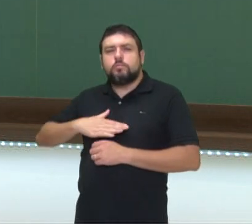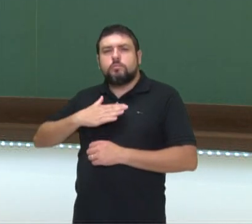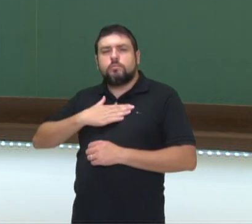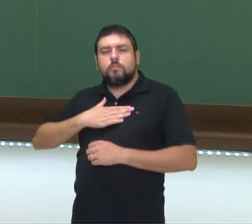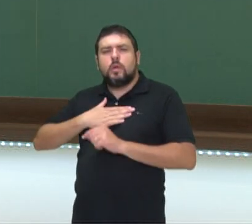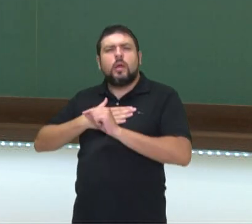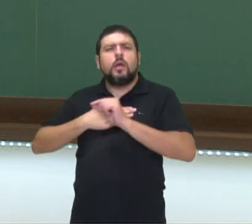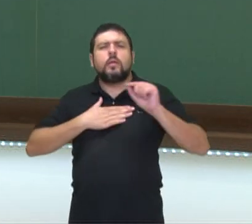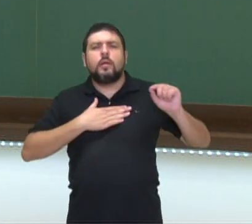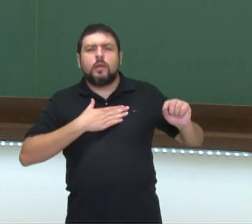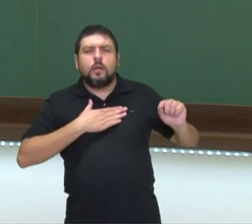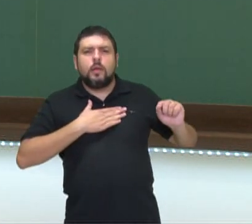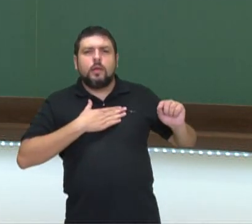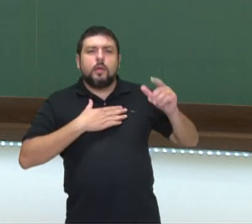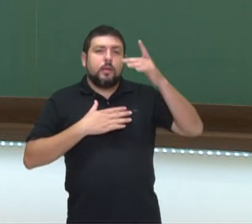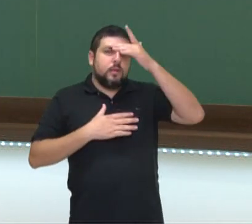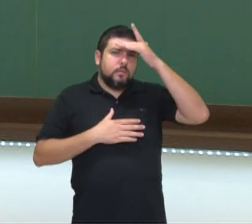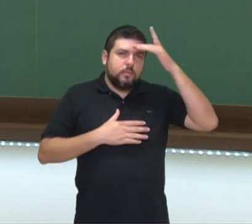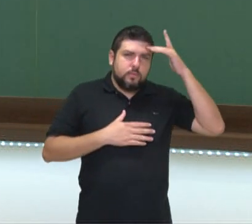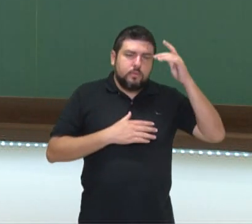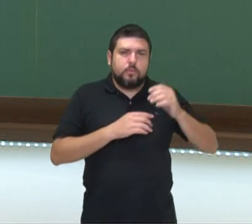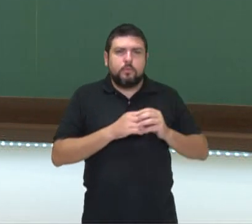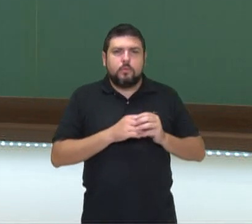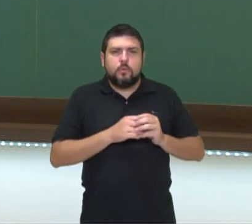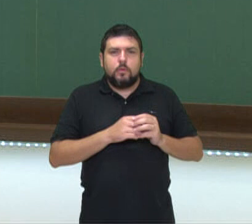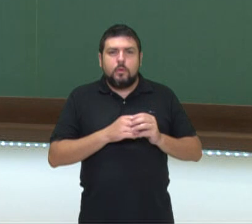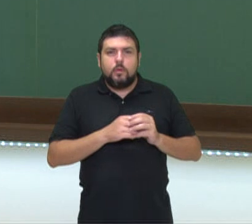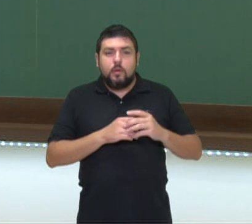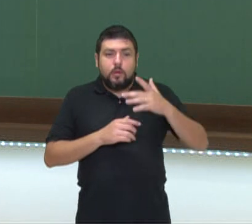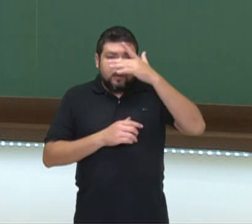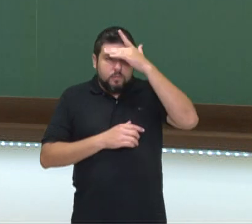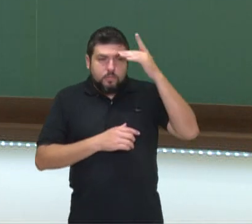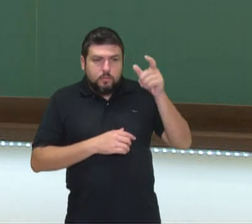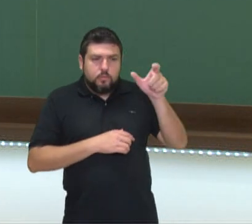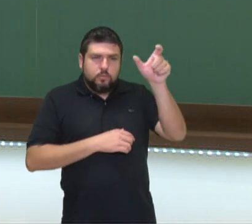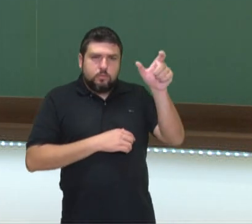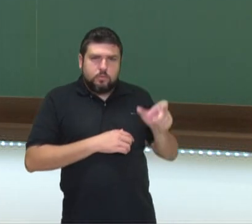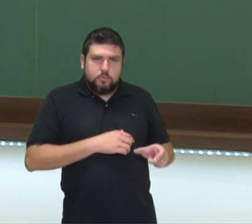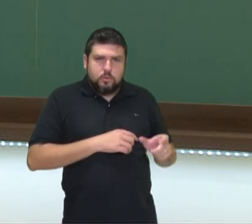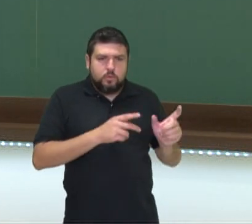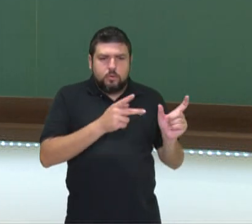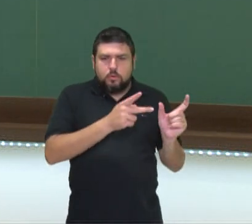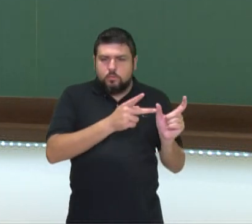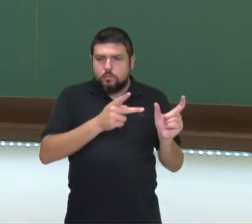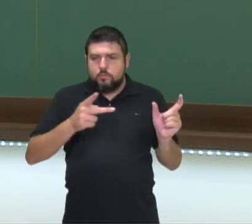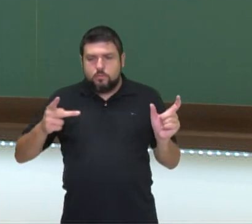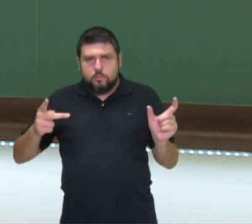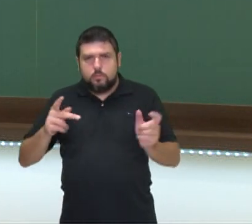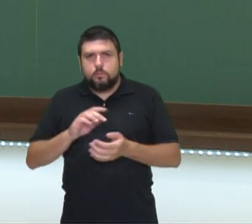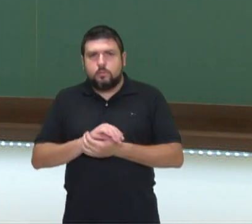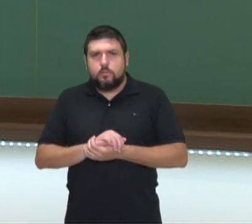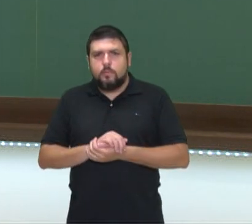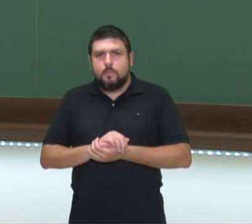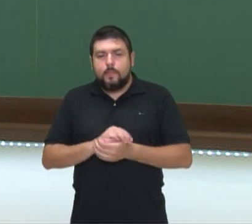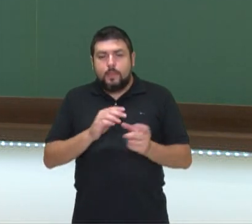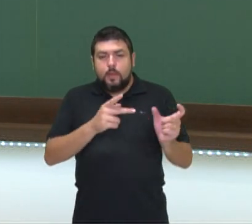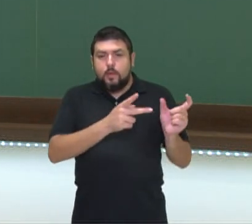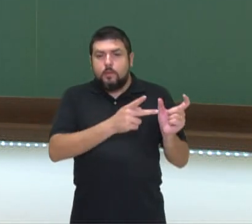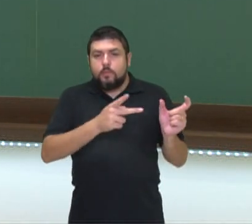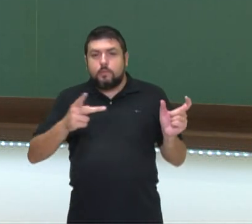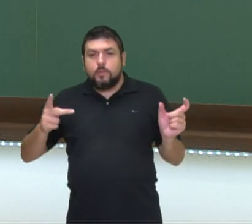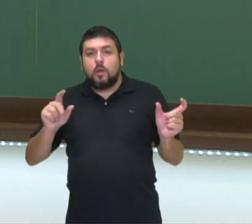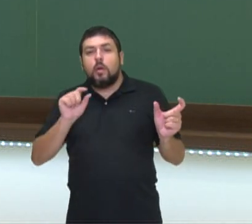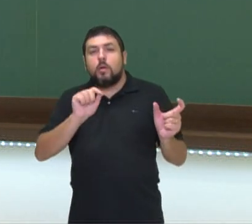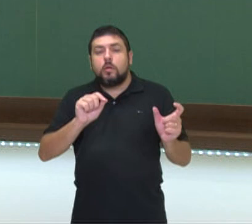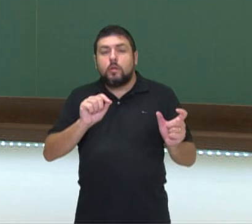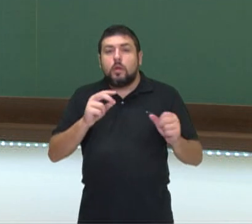nosso sujeito. O restante, o nosso predicado, estão tranquilas. O meu predicado, eu não tenho um verbo de ação,